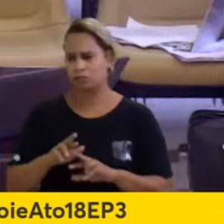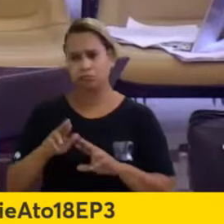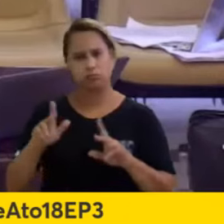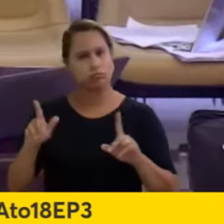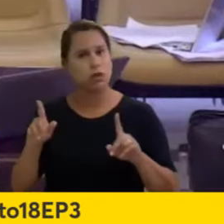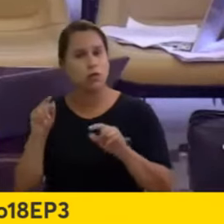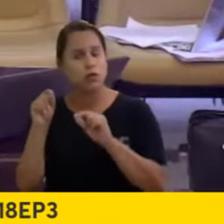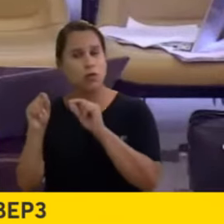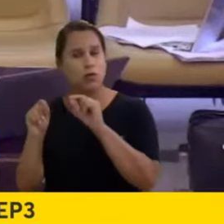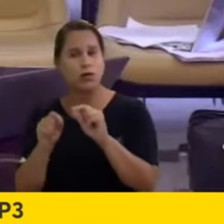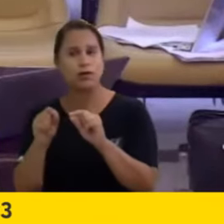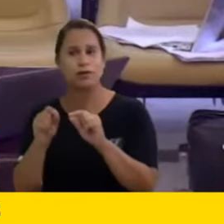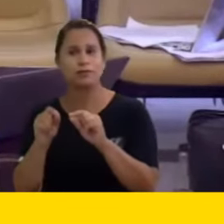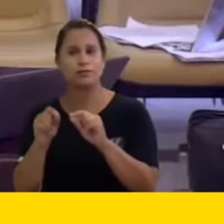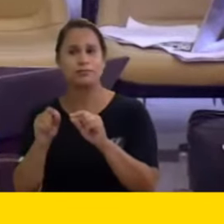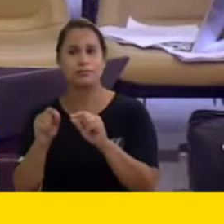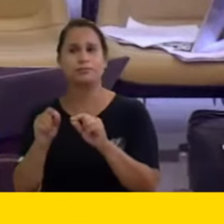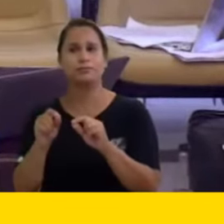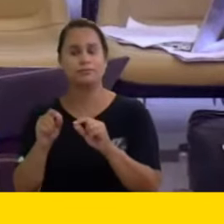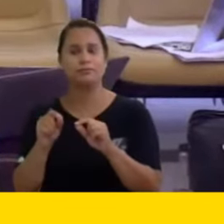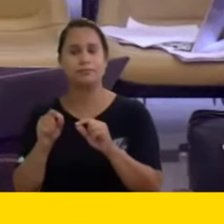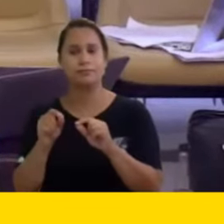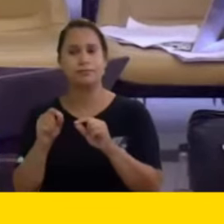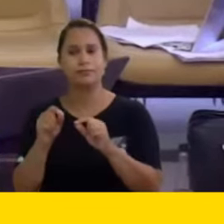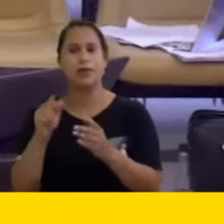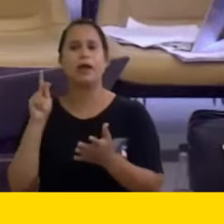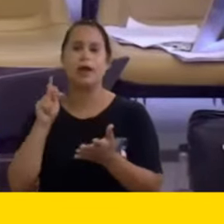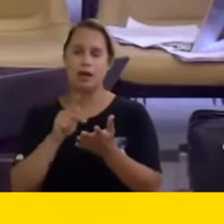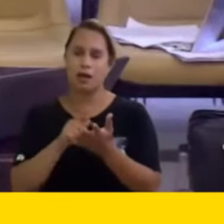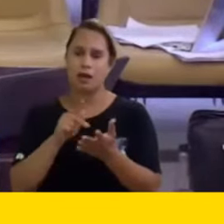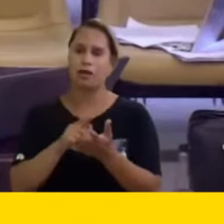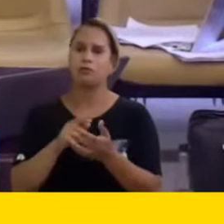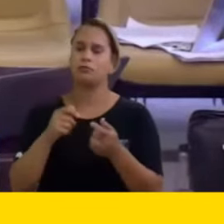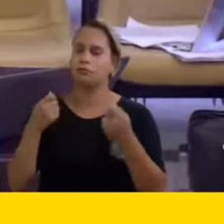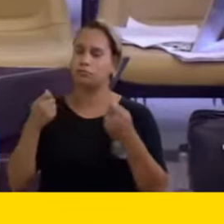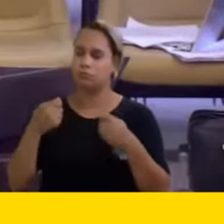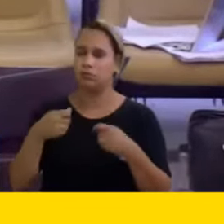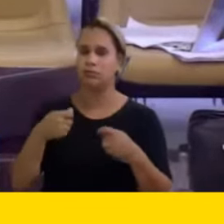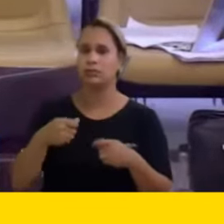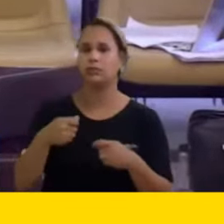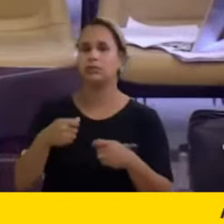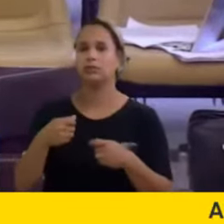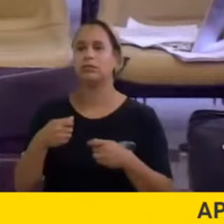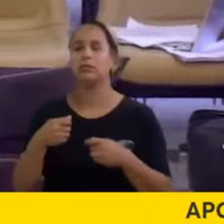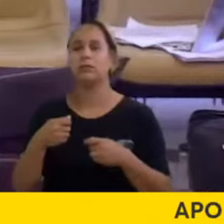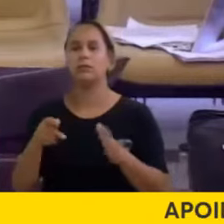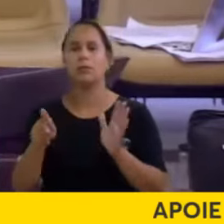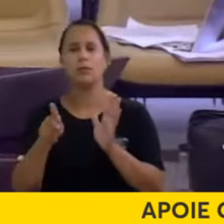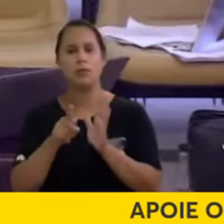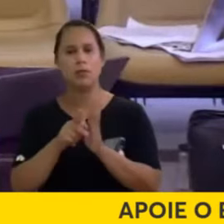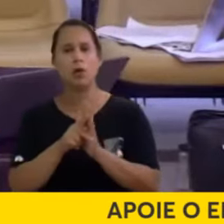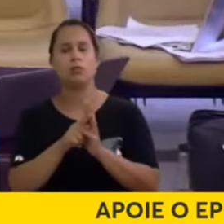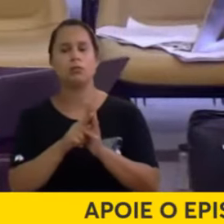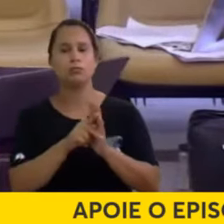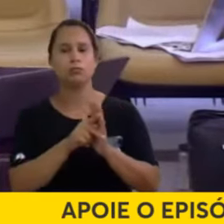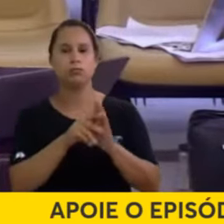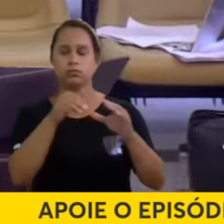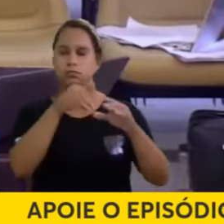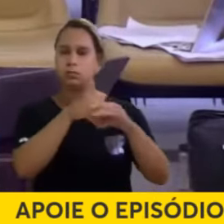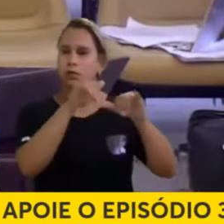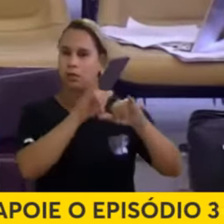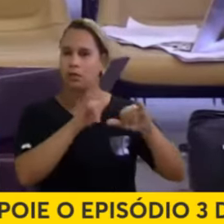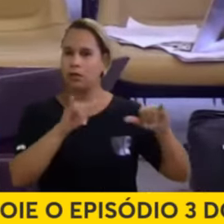a campanha me parece que com mais razão ainda deveria sê-lo para pré-campanha então só eu já tiro 1 milhão de reais da história do